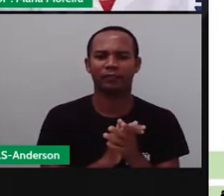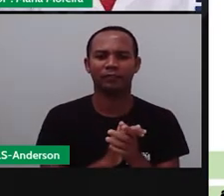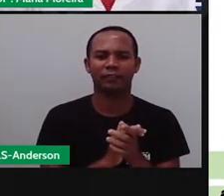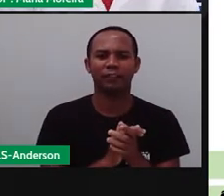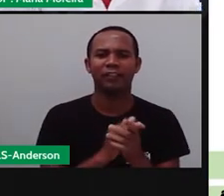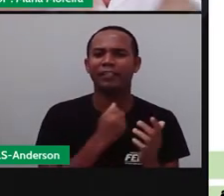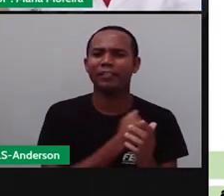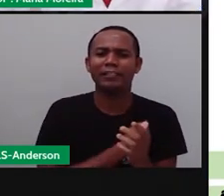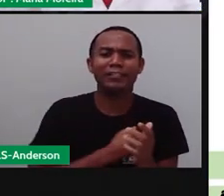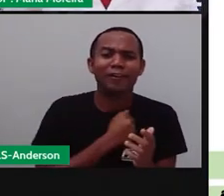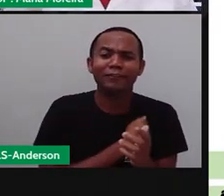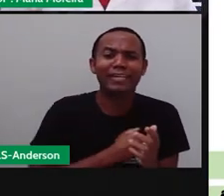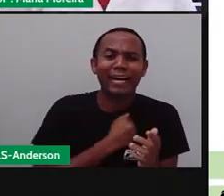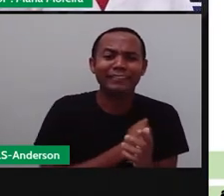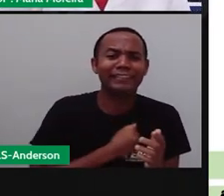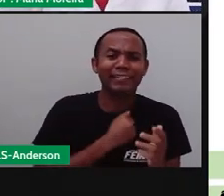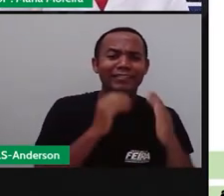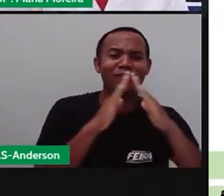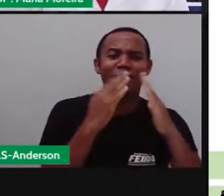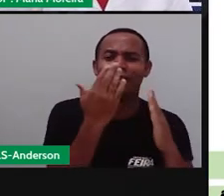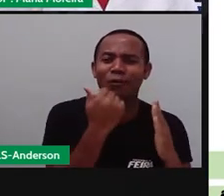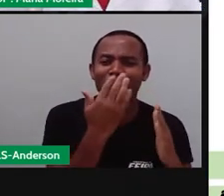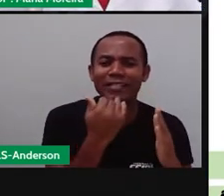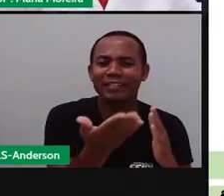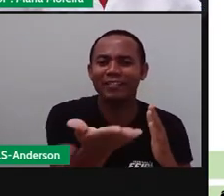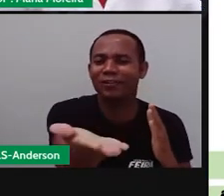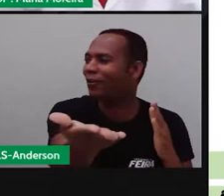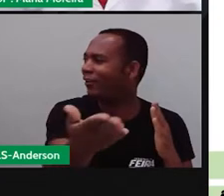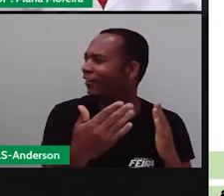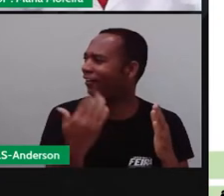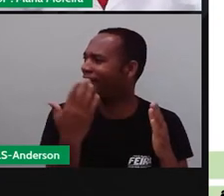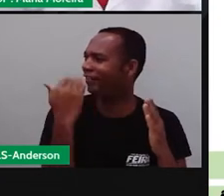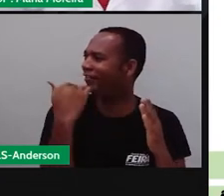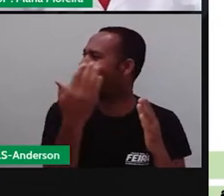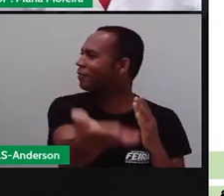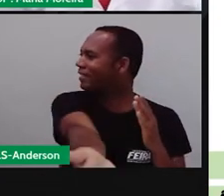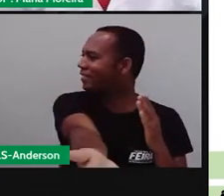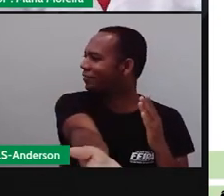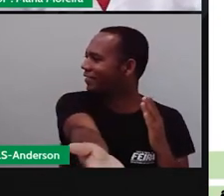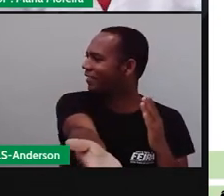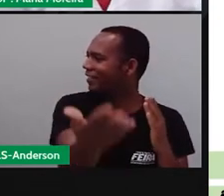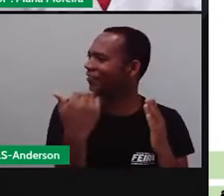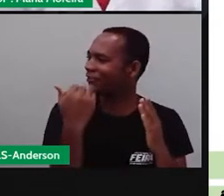equipe, tá? Que tá por trás de todo esse. Saudade da escola, né?